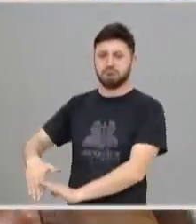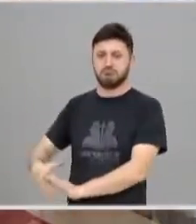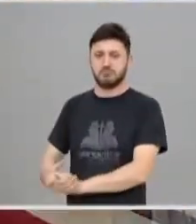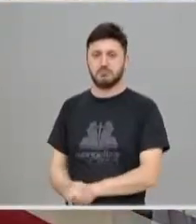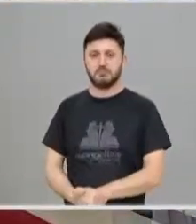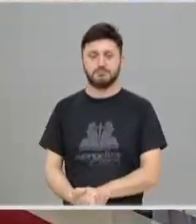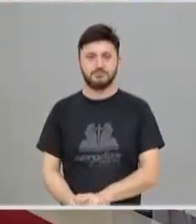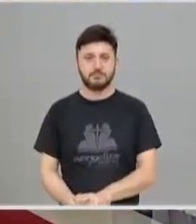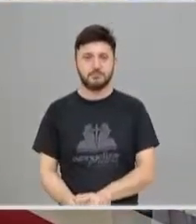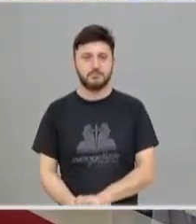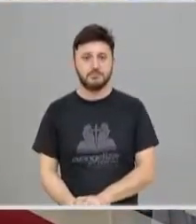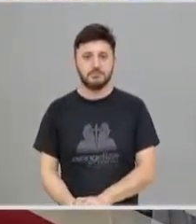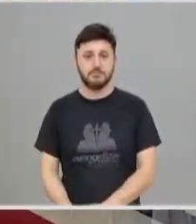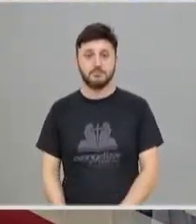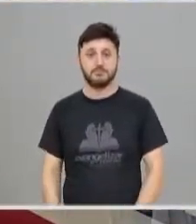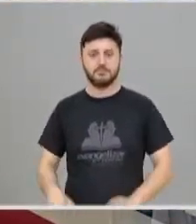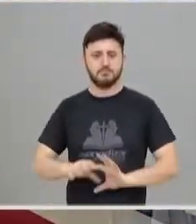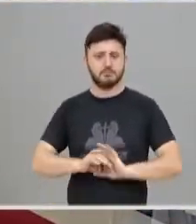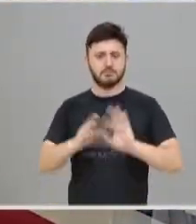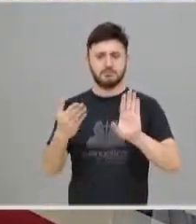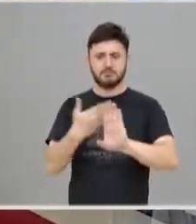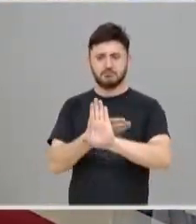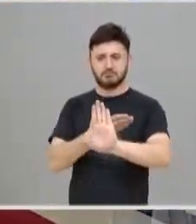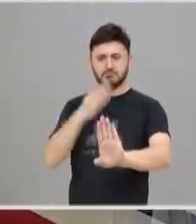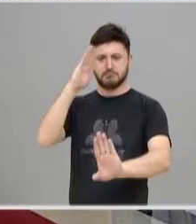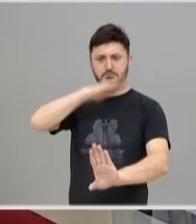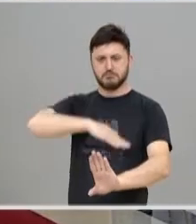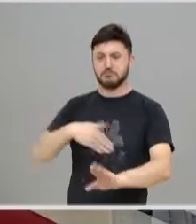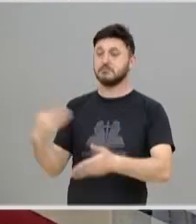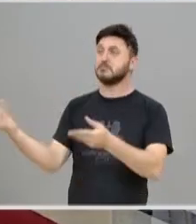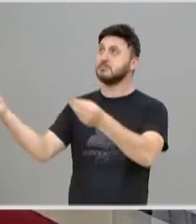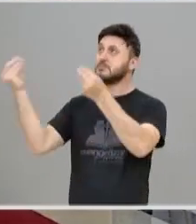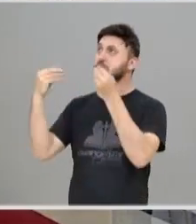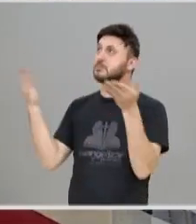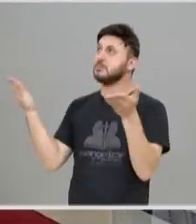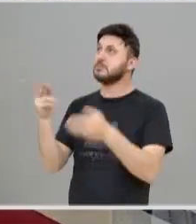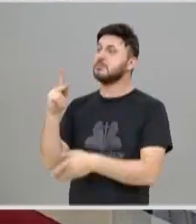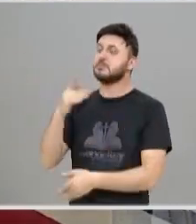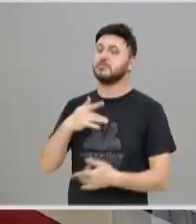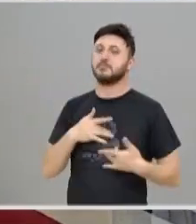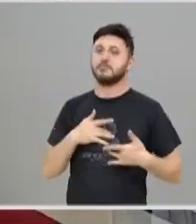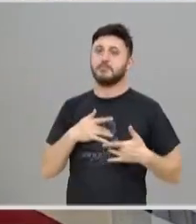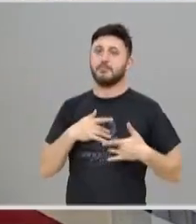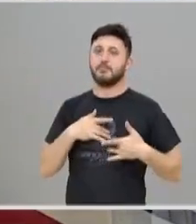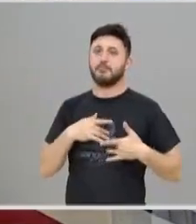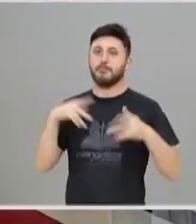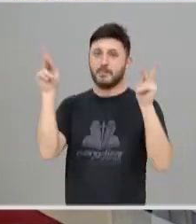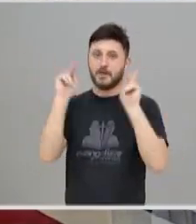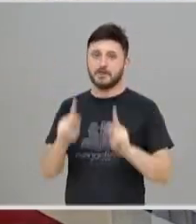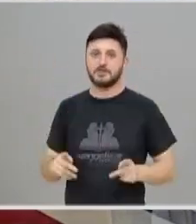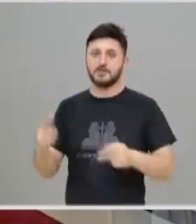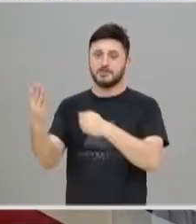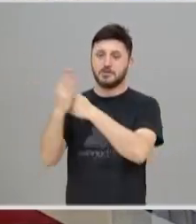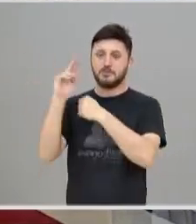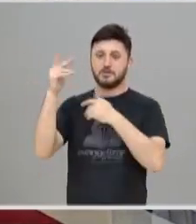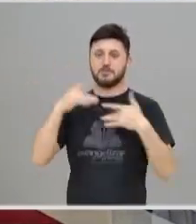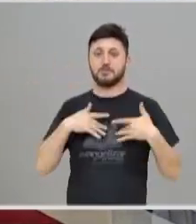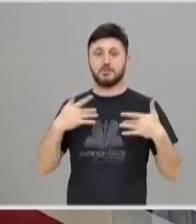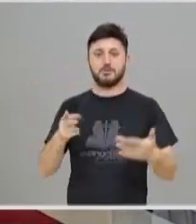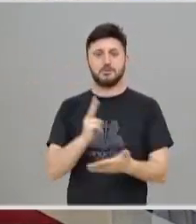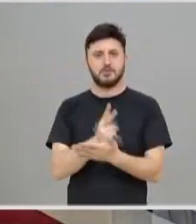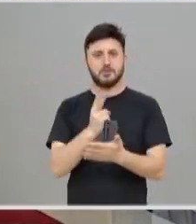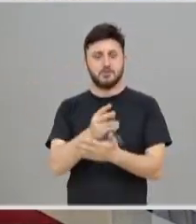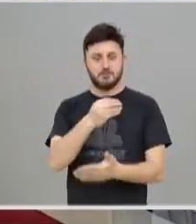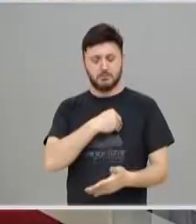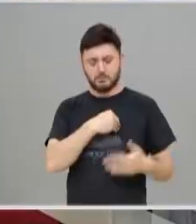mas livrai-nos do mal. Livrai-nos de todos os males, ó Pai, dai-nos hoje a vossa paz. Ajudados pela vossa